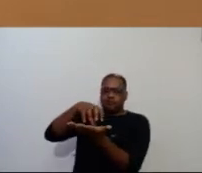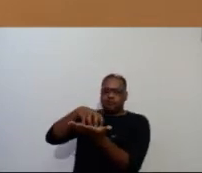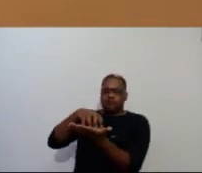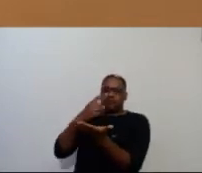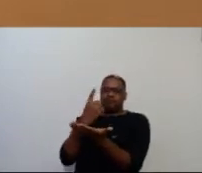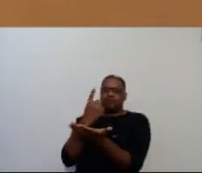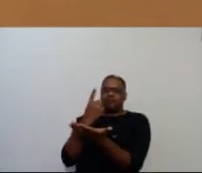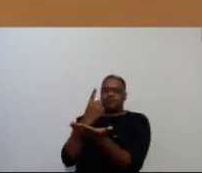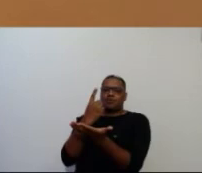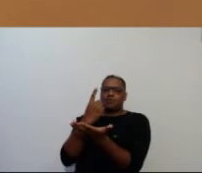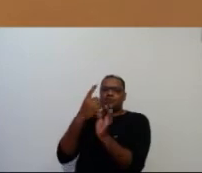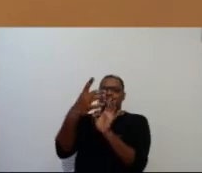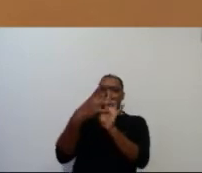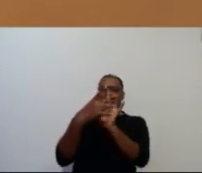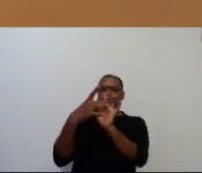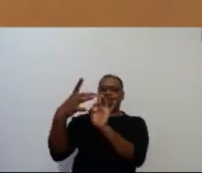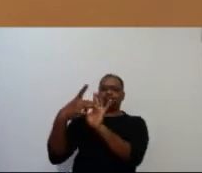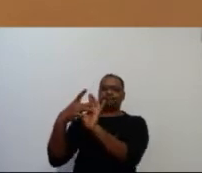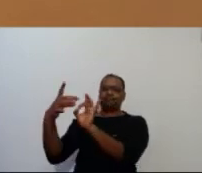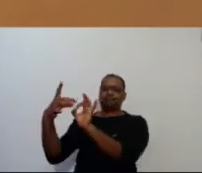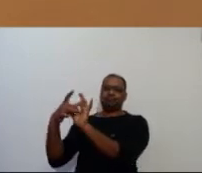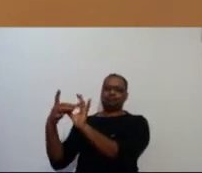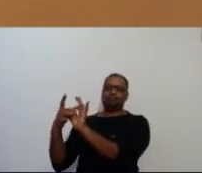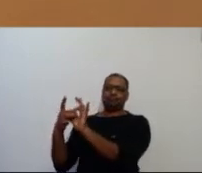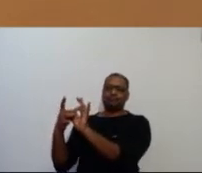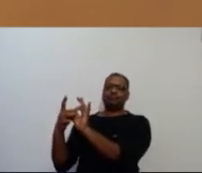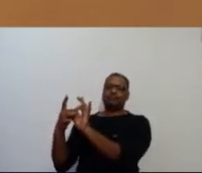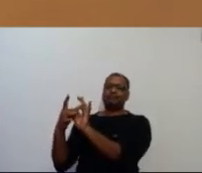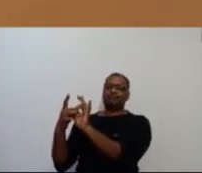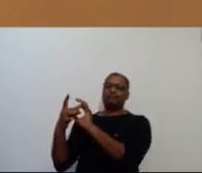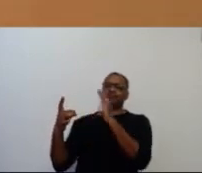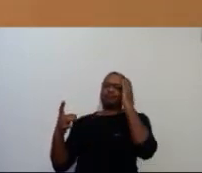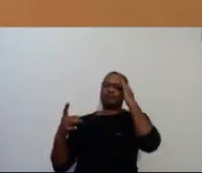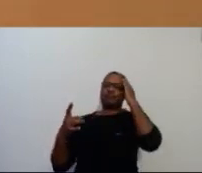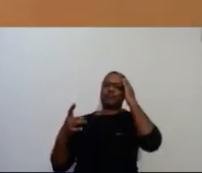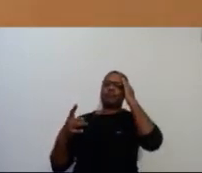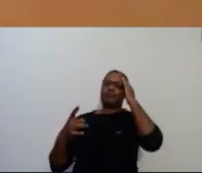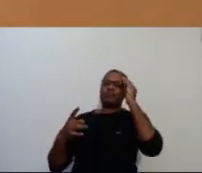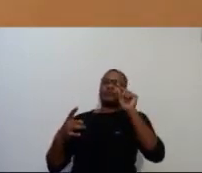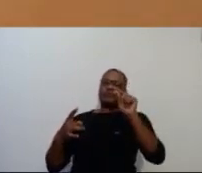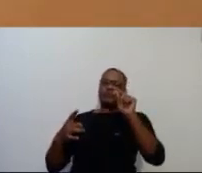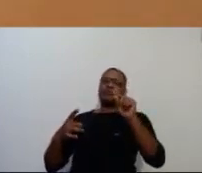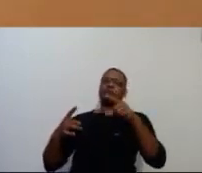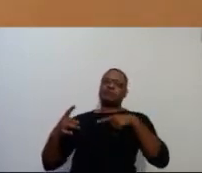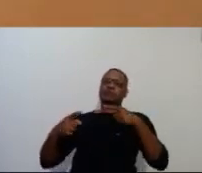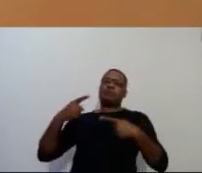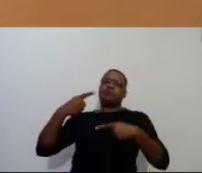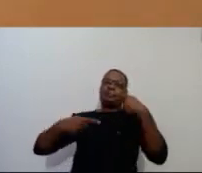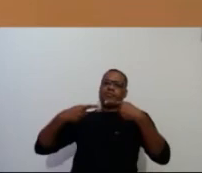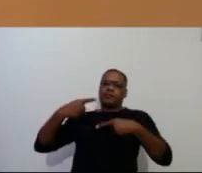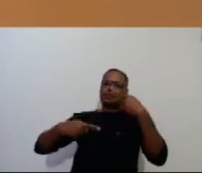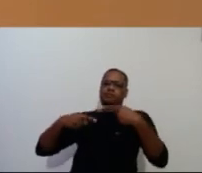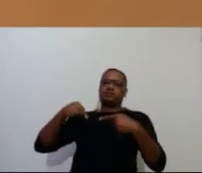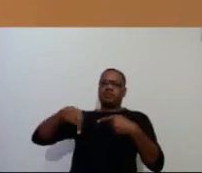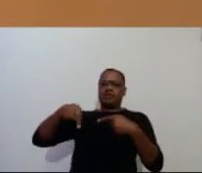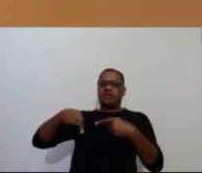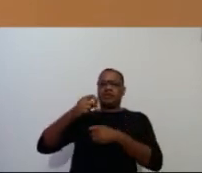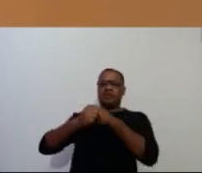de rede. É uma questão que, inclusive, está em debate esse ano. A partir desse